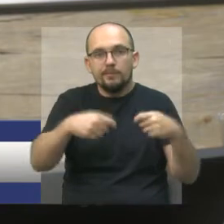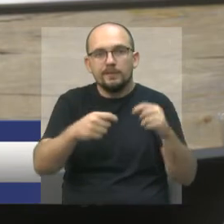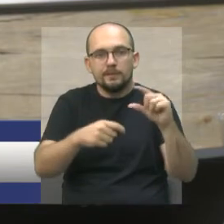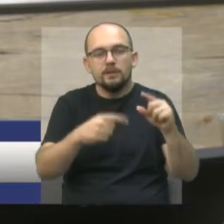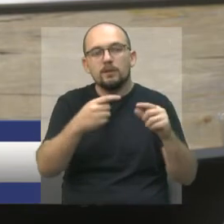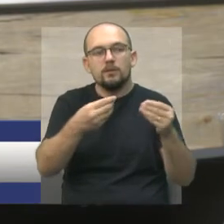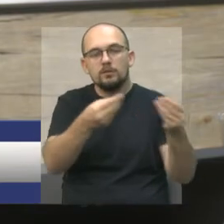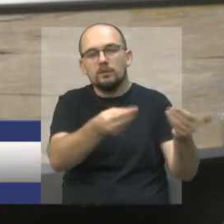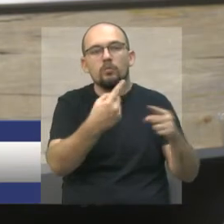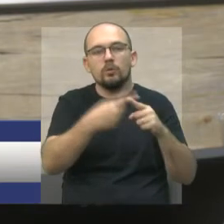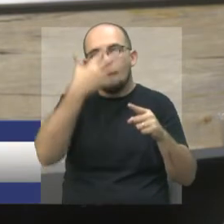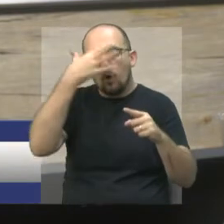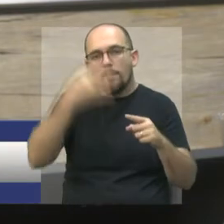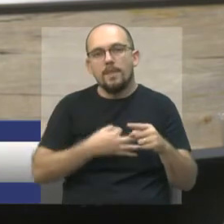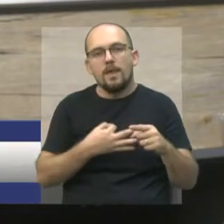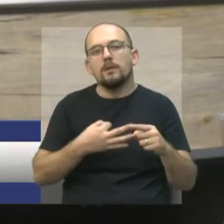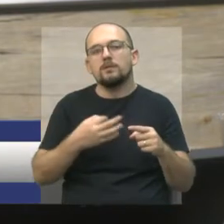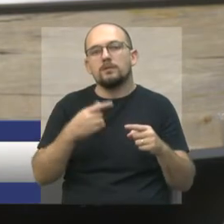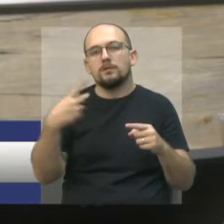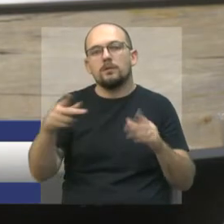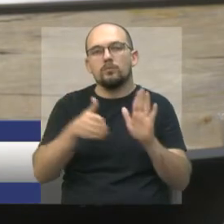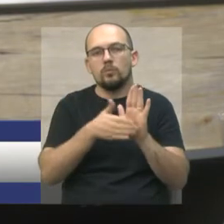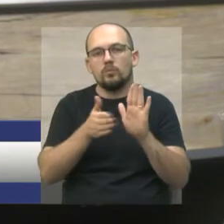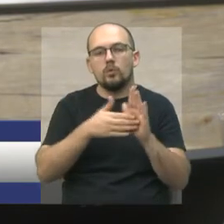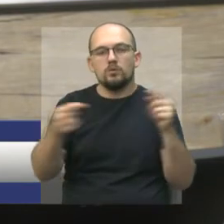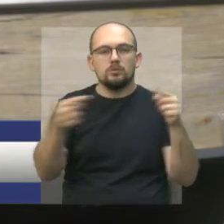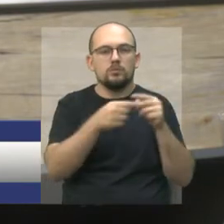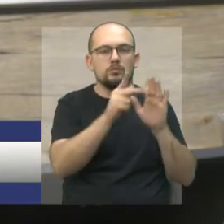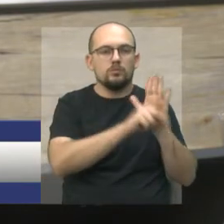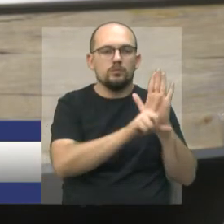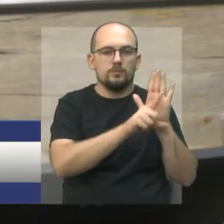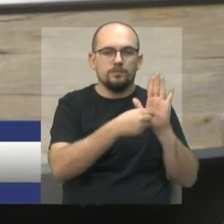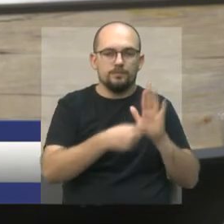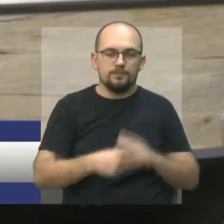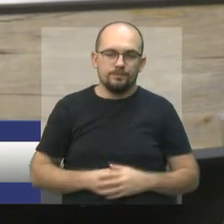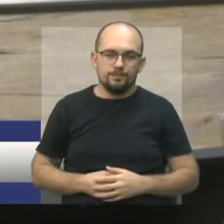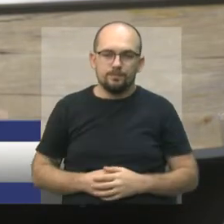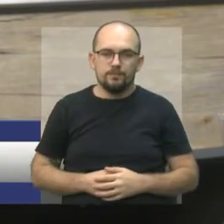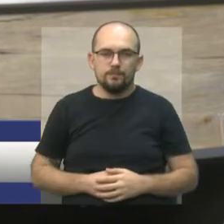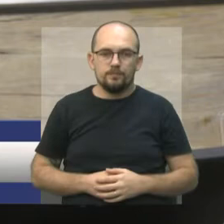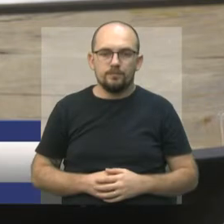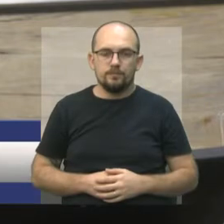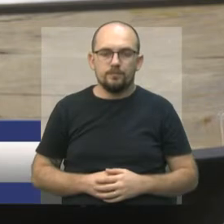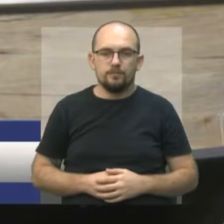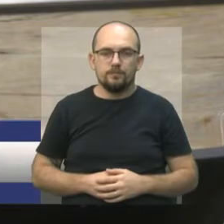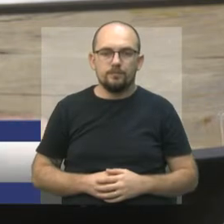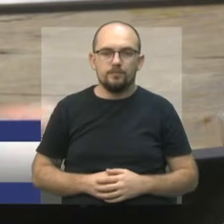e a compatibilidade da proposta com o presente projeto de lei.